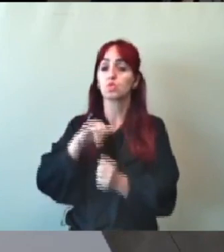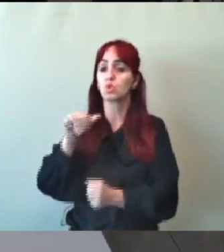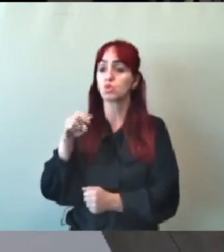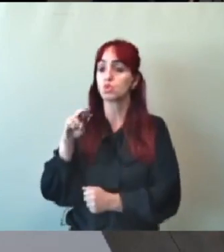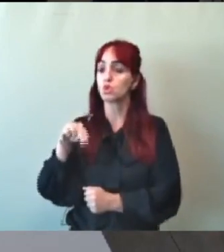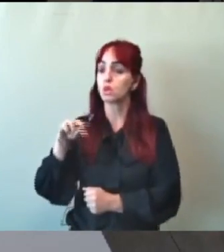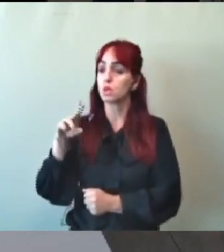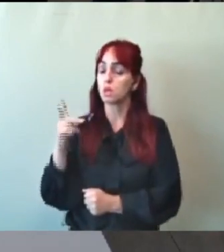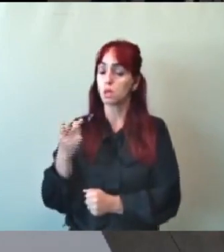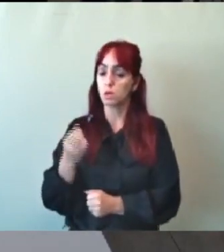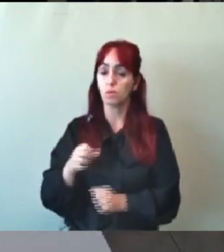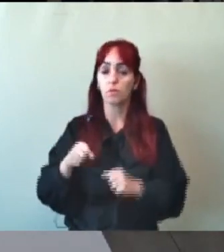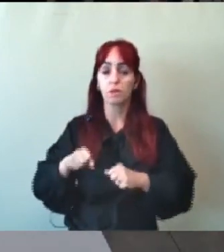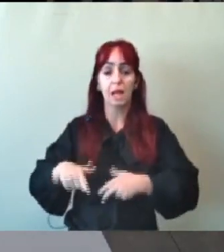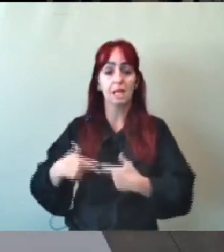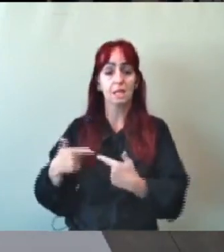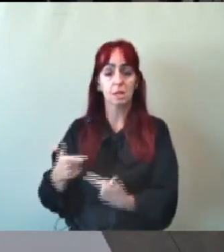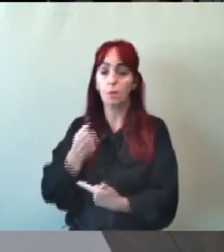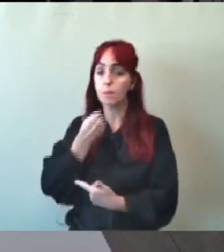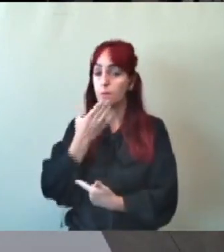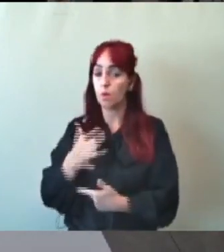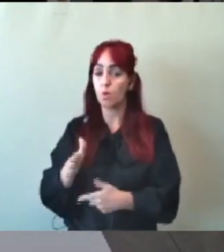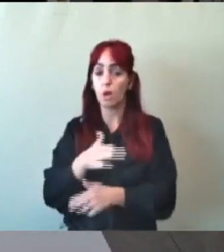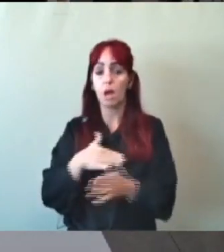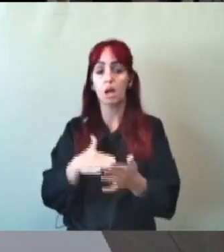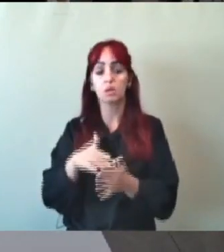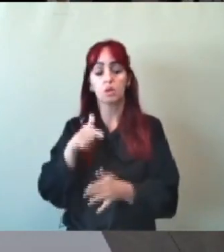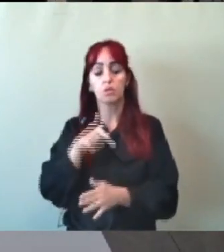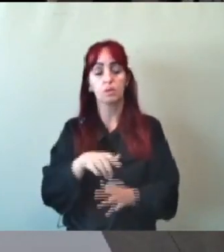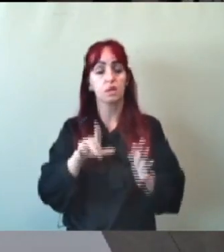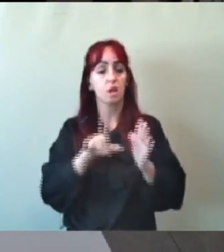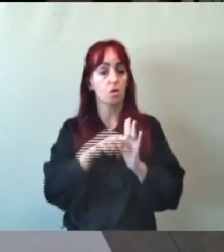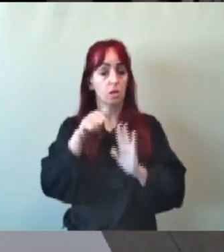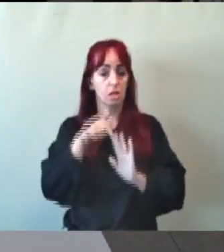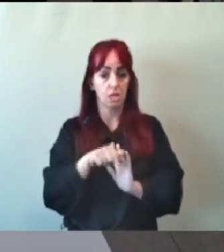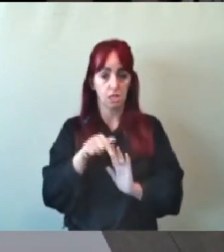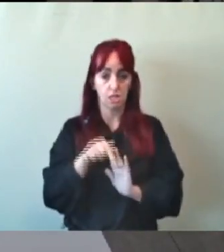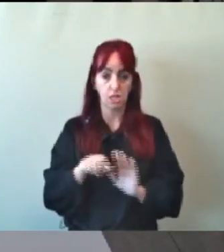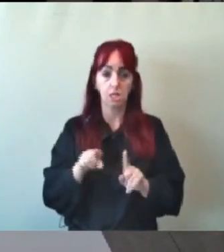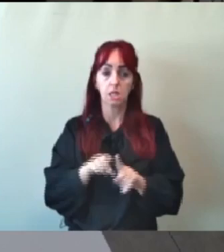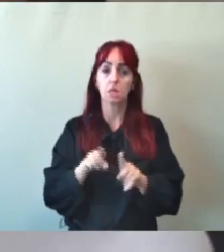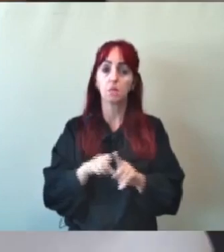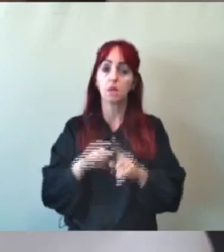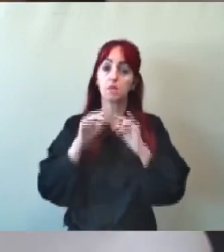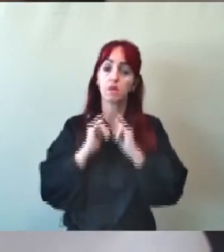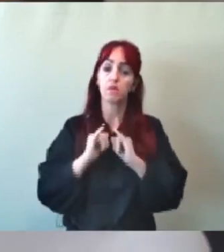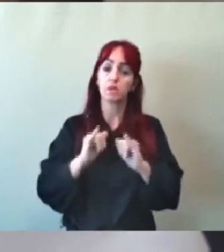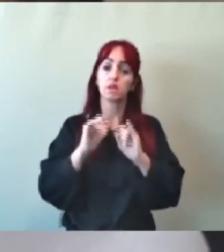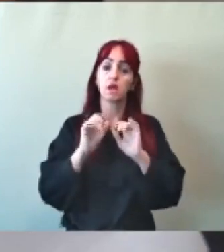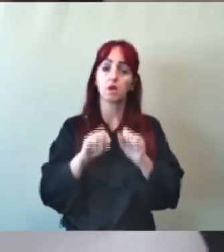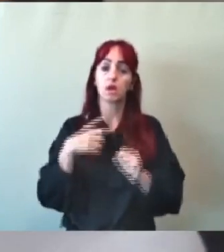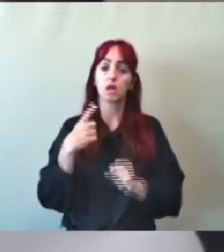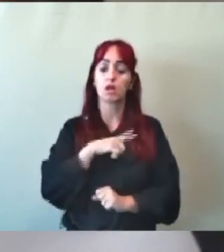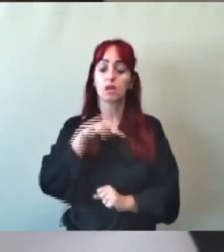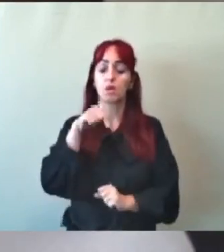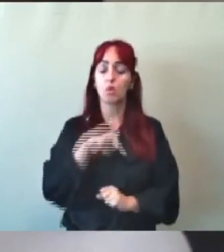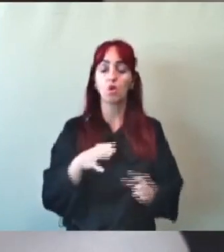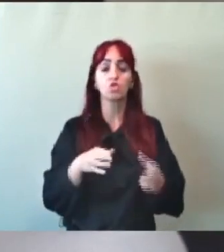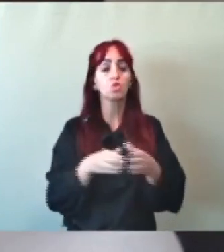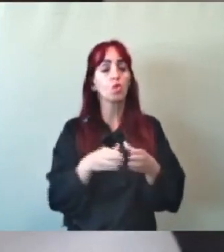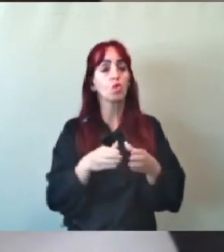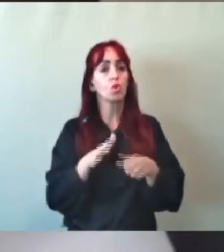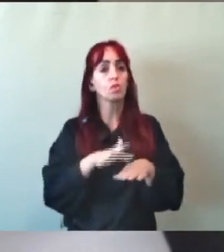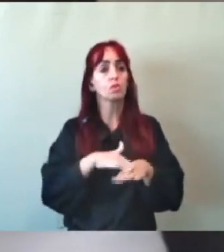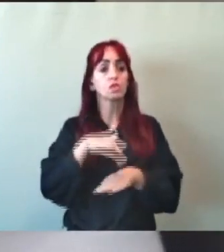a todos que vieram aqui, a todos os comerciantes, para ressaltar. Nós estamos hoje com um grupo de mais de